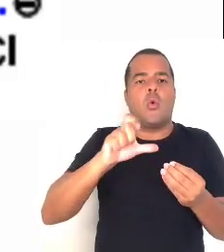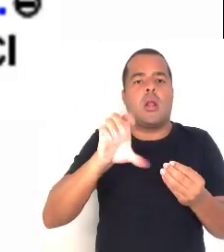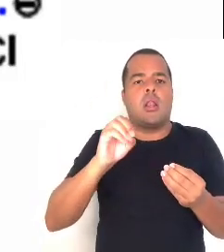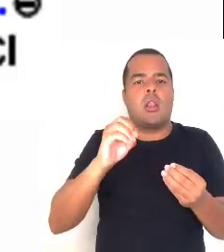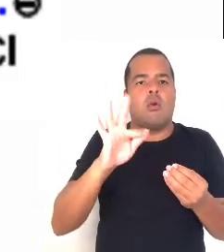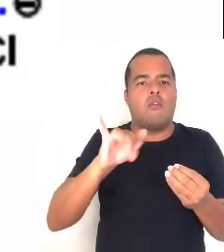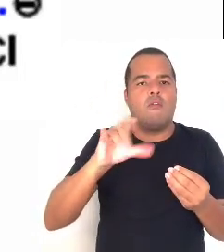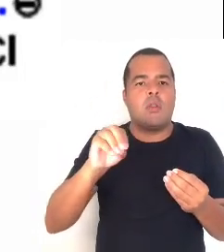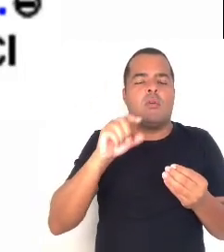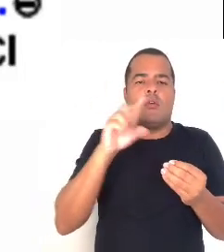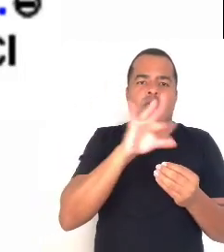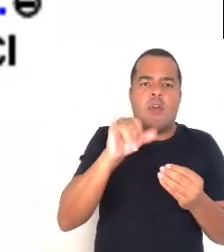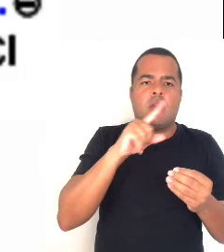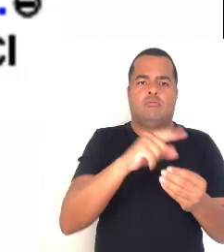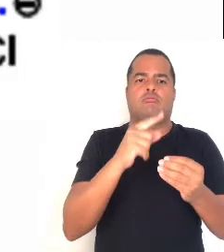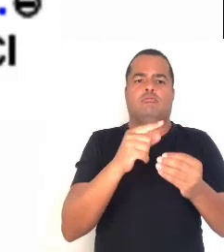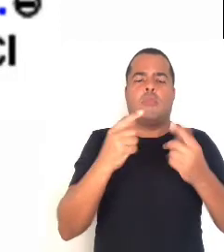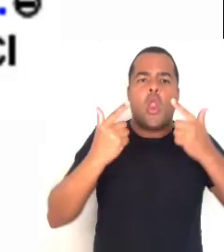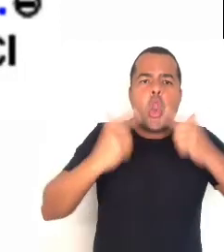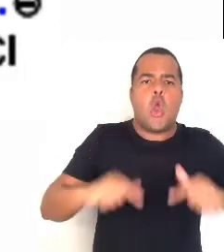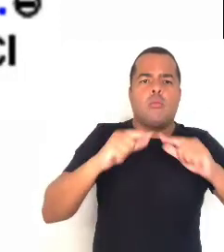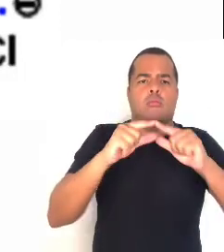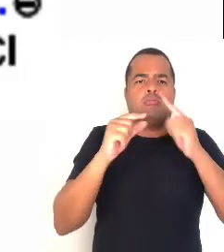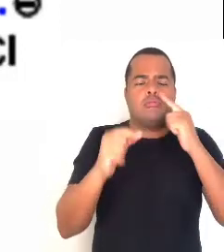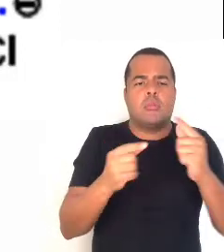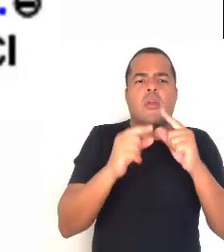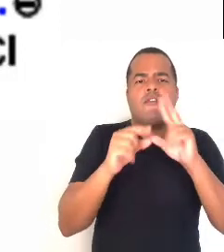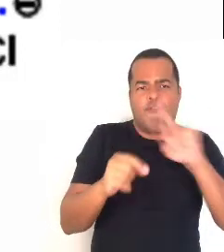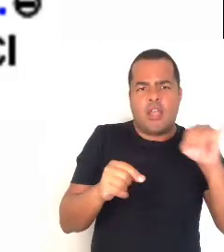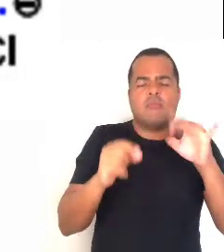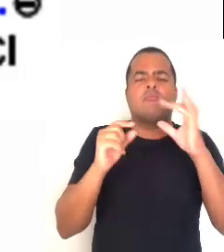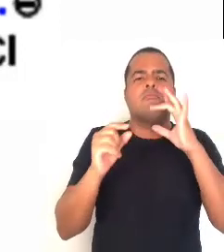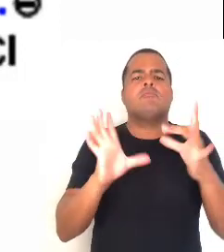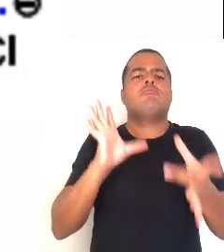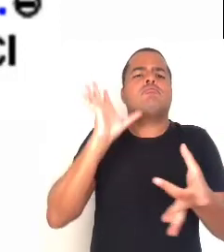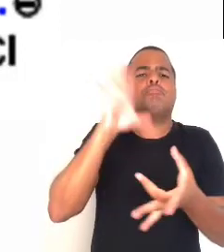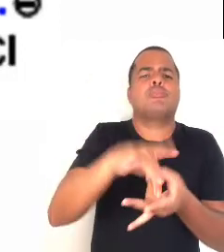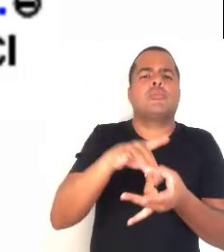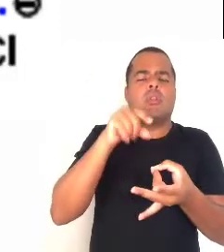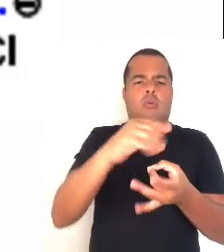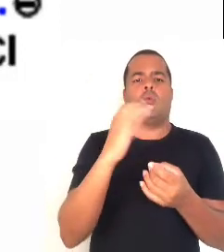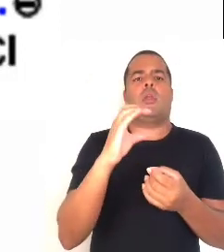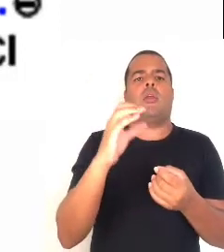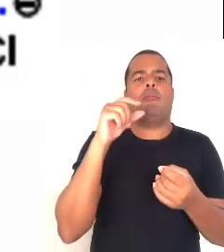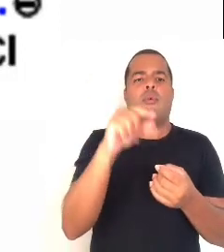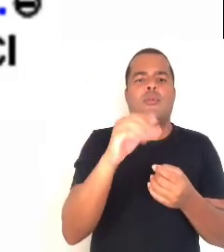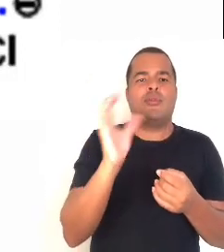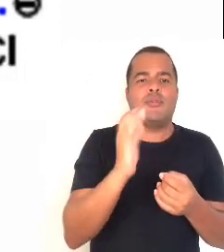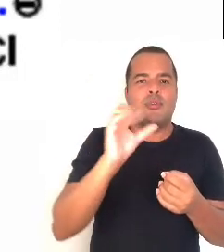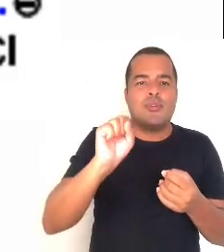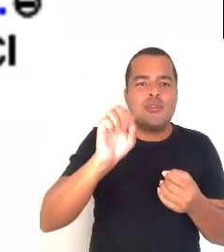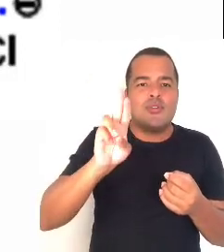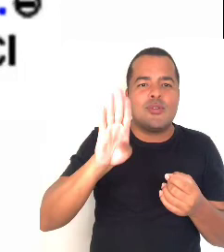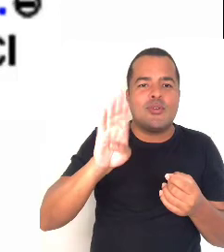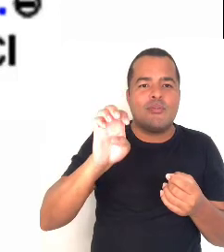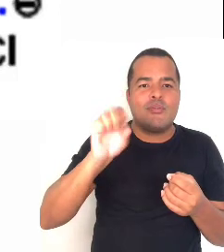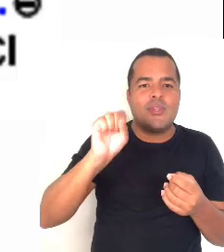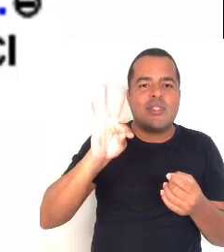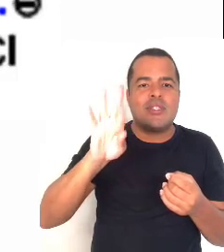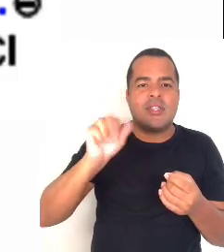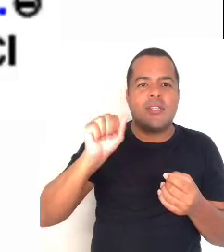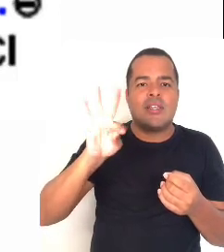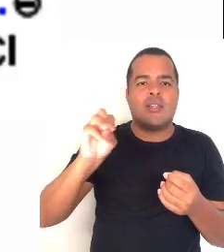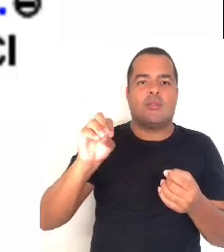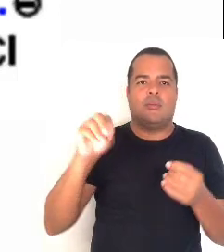o nucleófilo, que vai ser uma espécie neutra, ou se ele tiver pares de elétrons disponíveis, ele vai atacar justamente quem? O carbono do